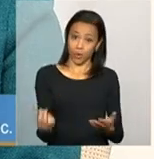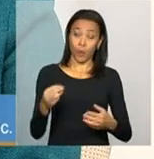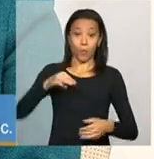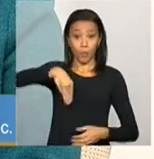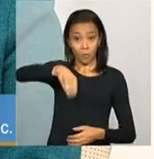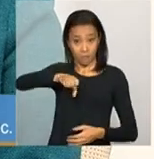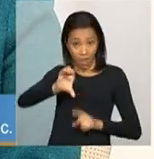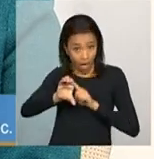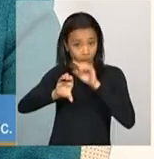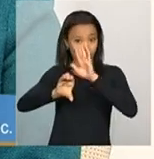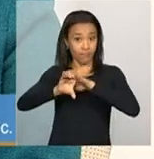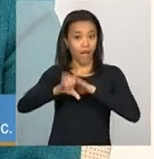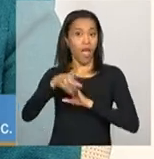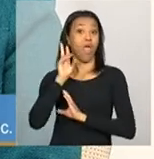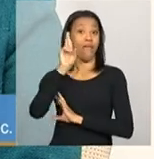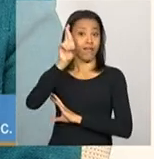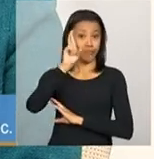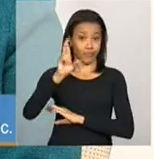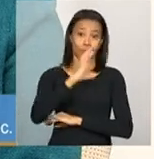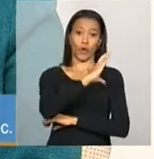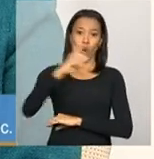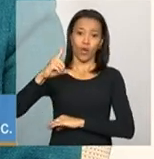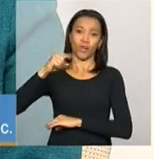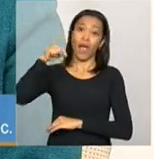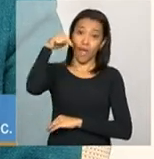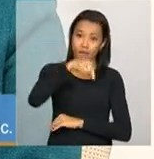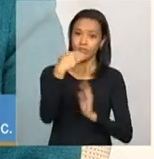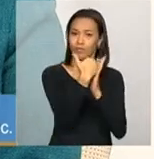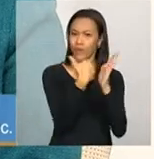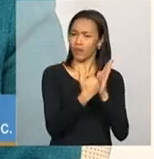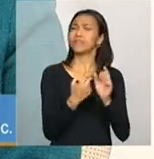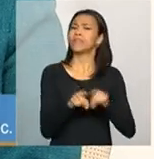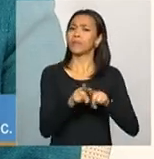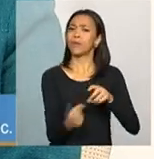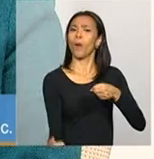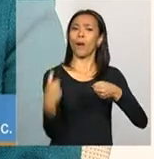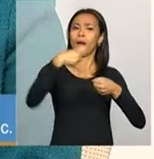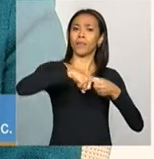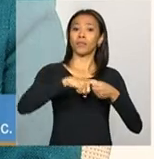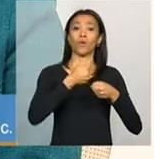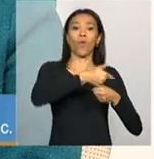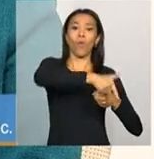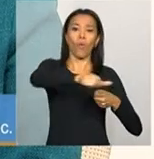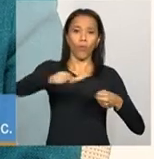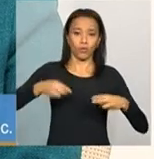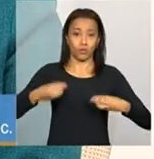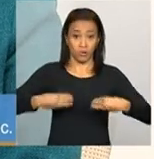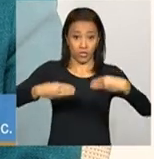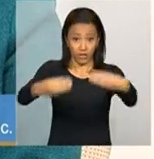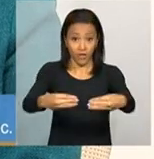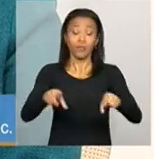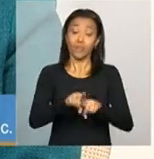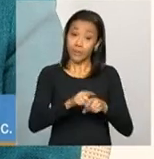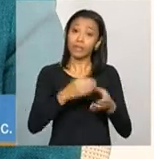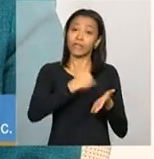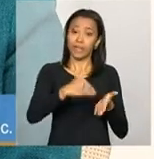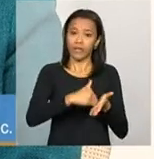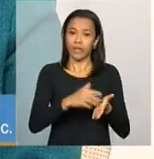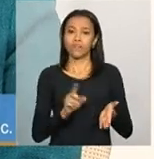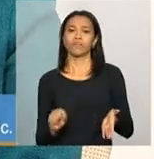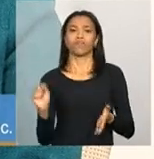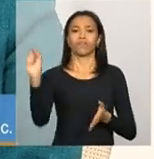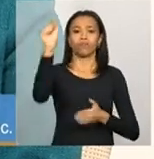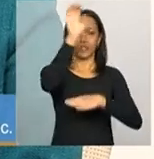Educação coordena esse programa em parceria com outros ministérios, com as secretarias estaduais de